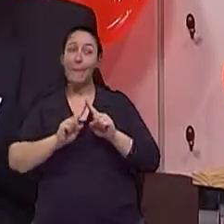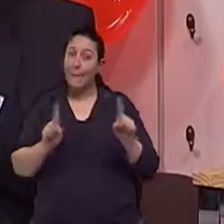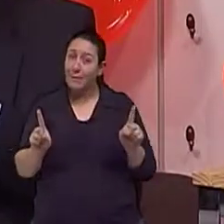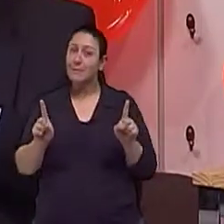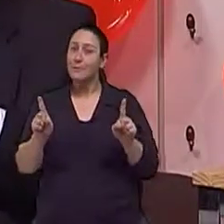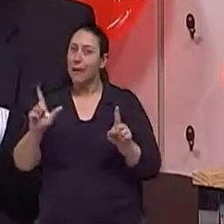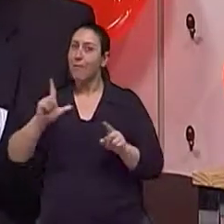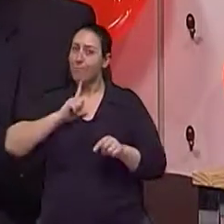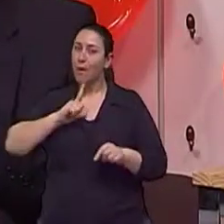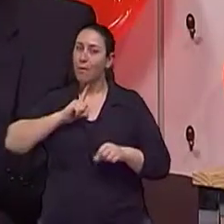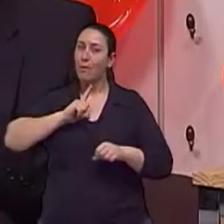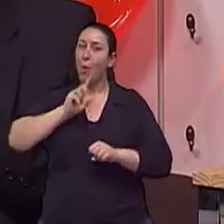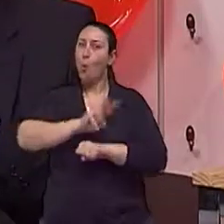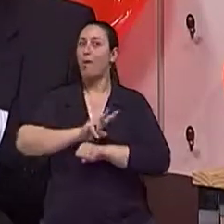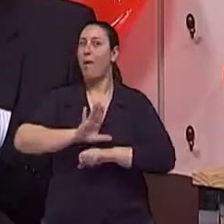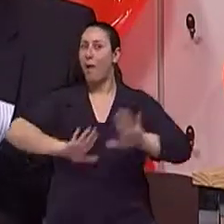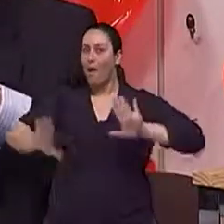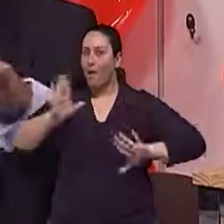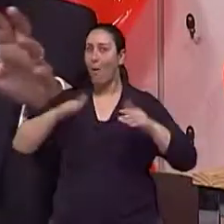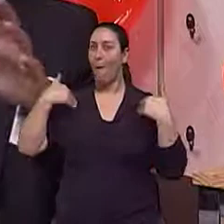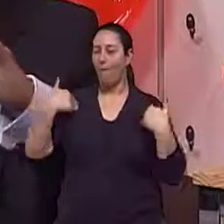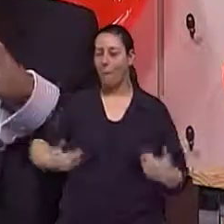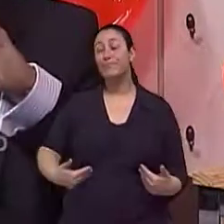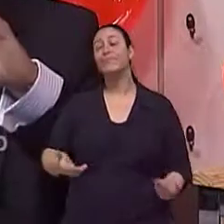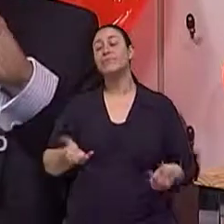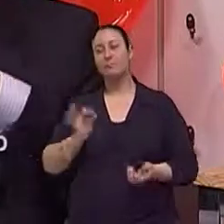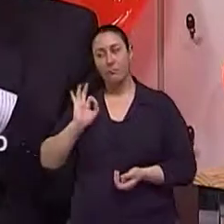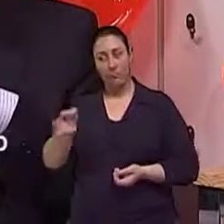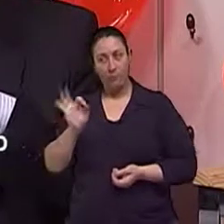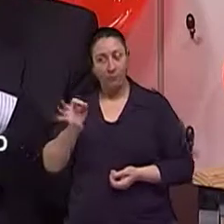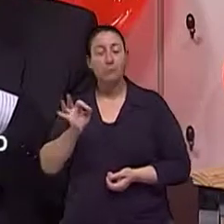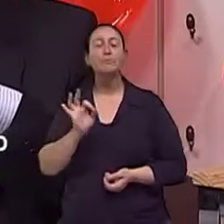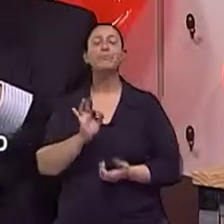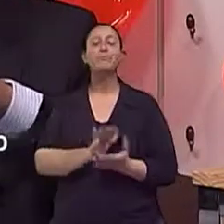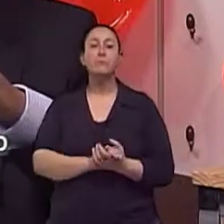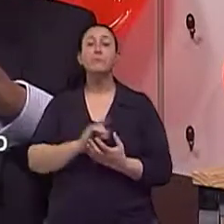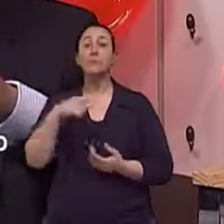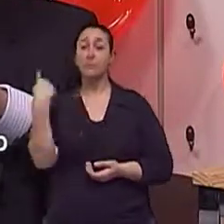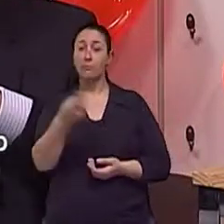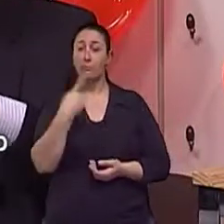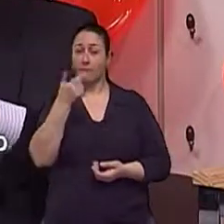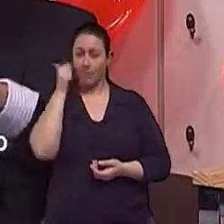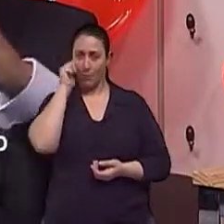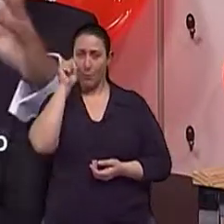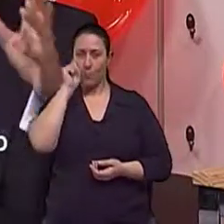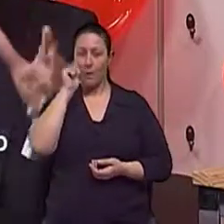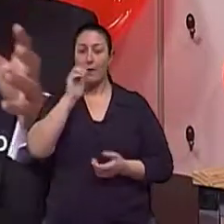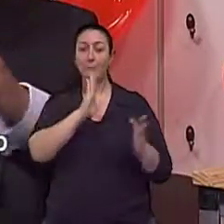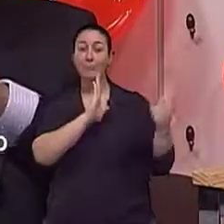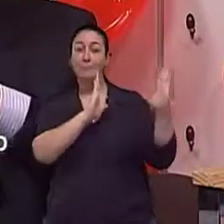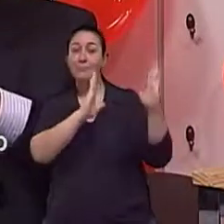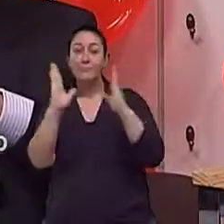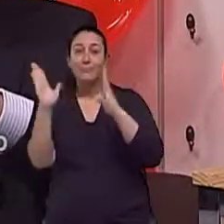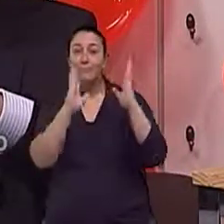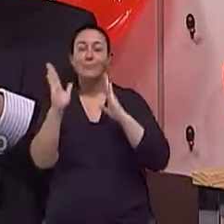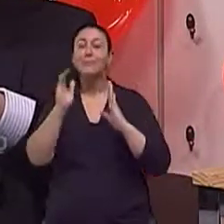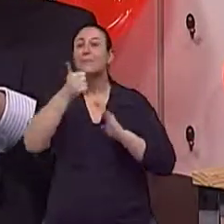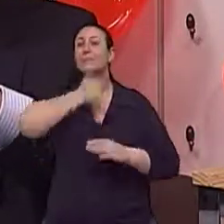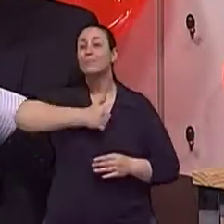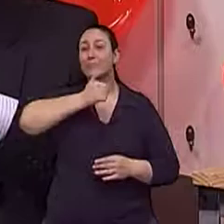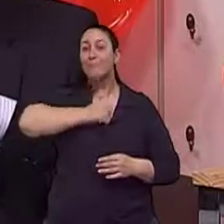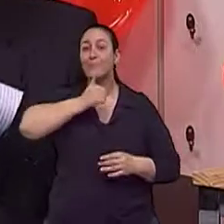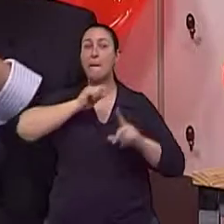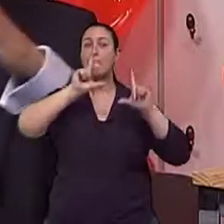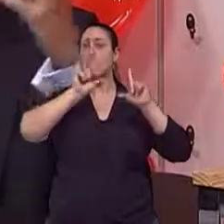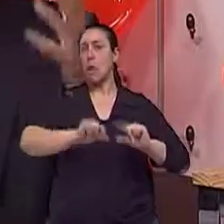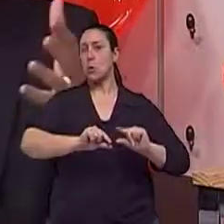uma cobrança é exato na realidade até nas mulheres em período fértil ela é menos frequente do que em homens